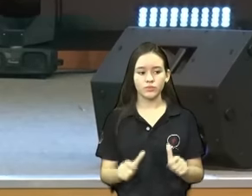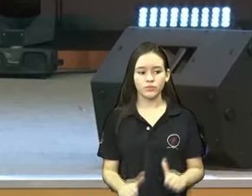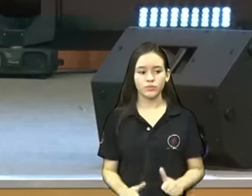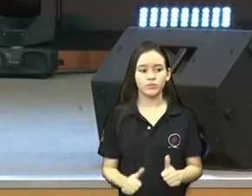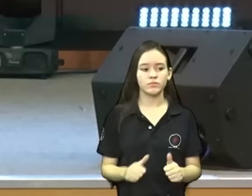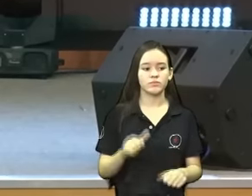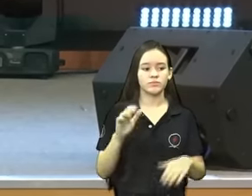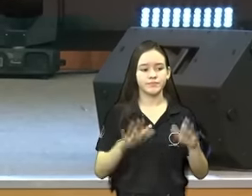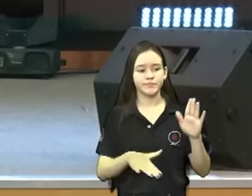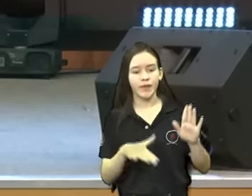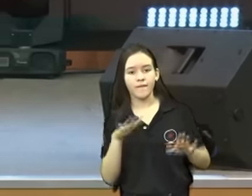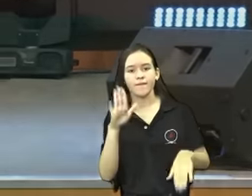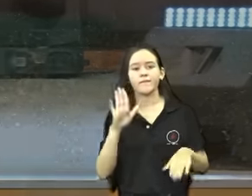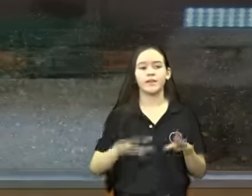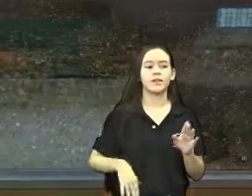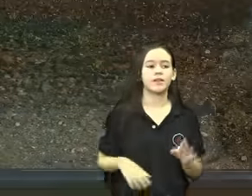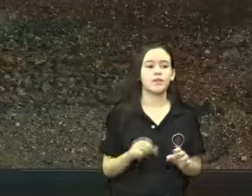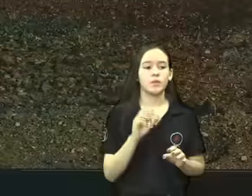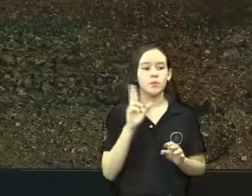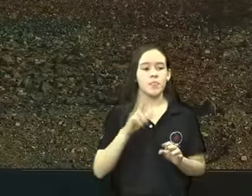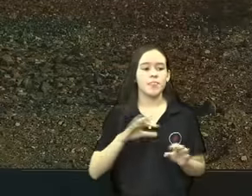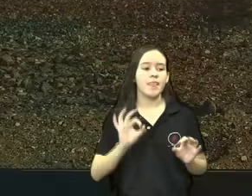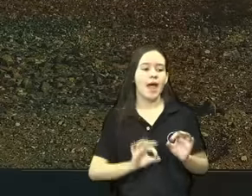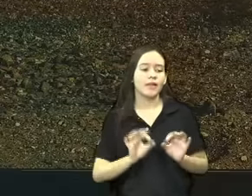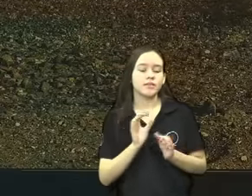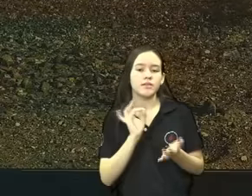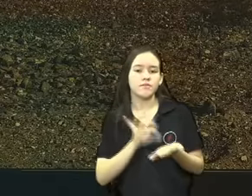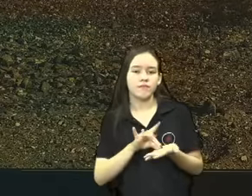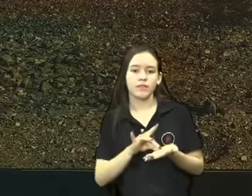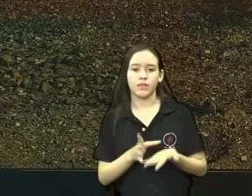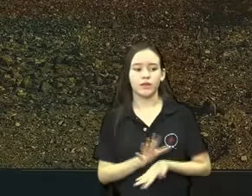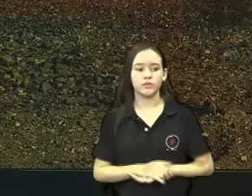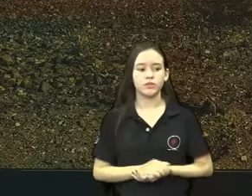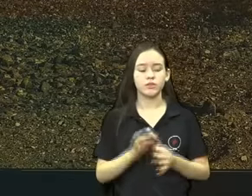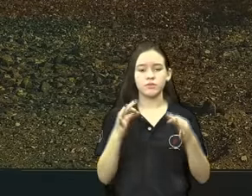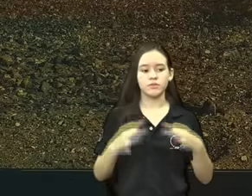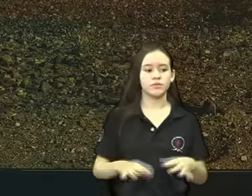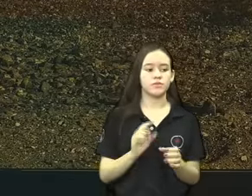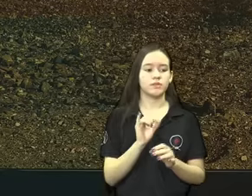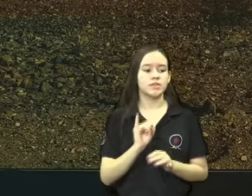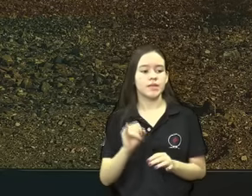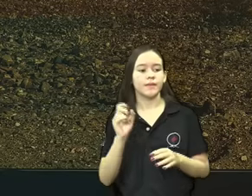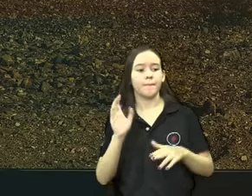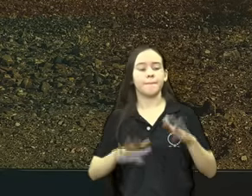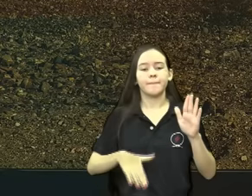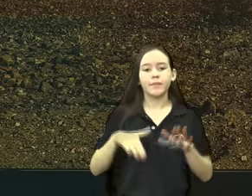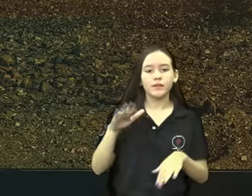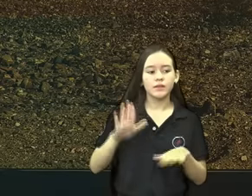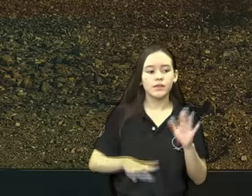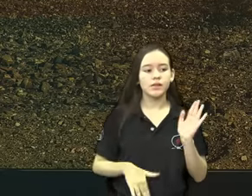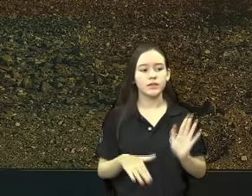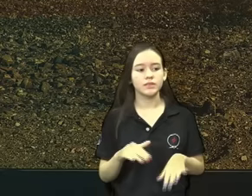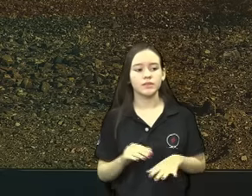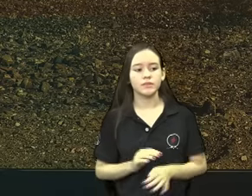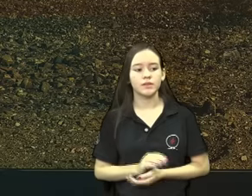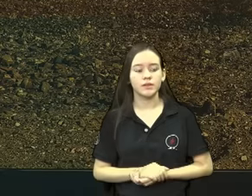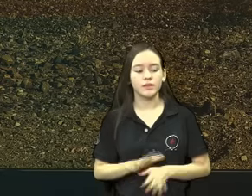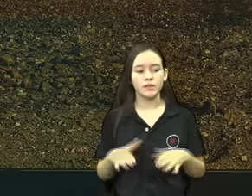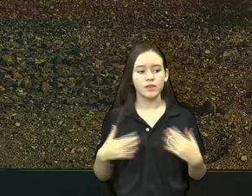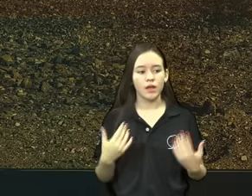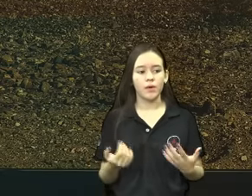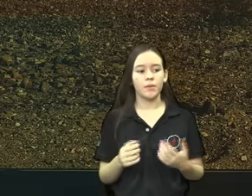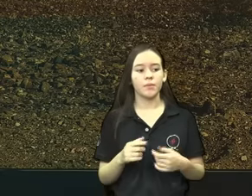relativizado nada é absoluto se Tudo é relativizado Você não tem que prestar conta com alguém